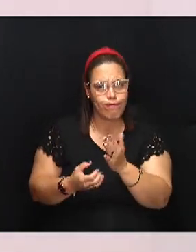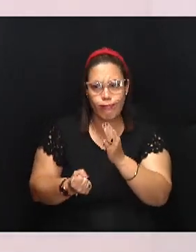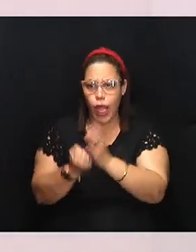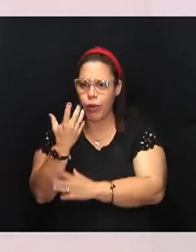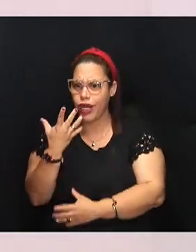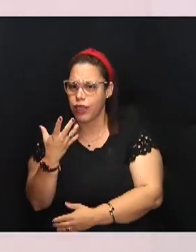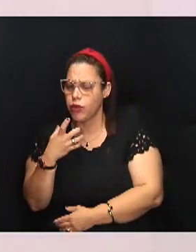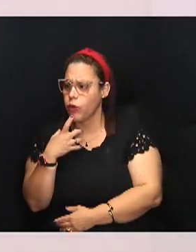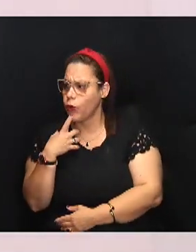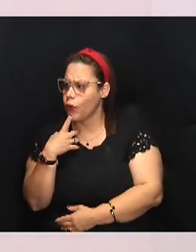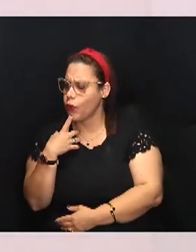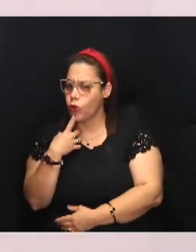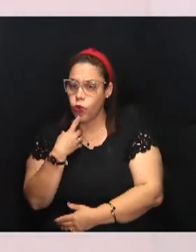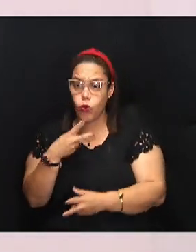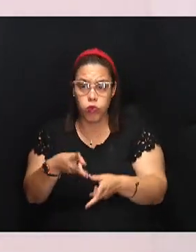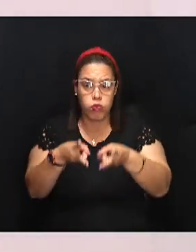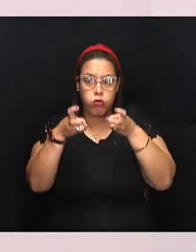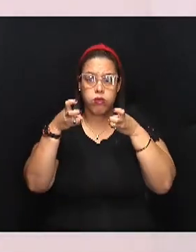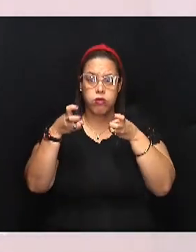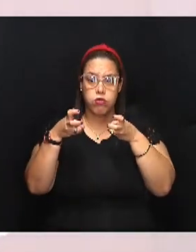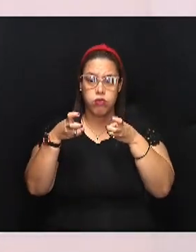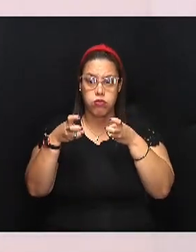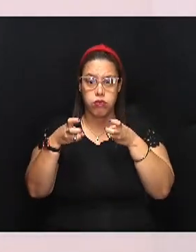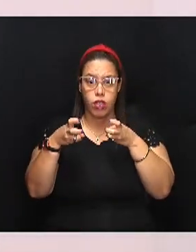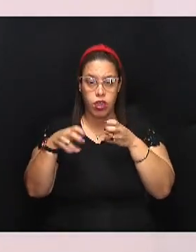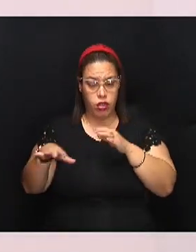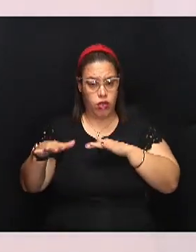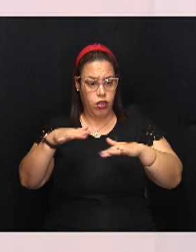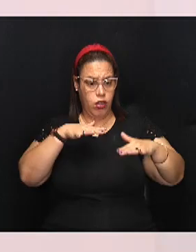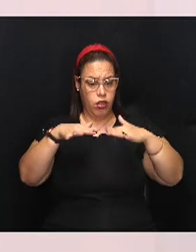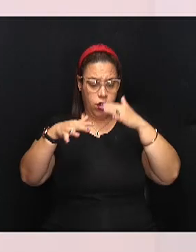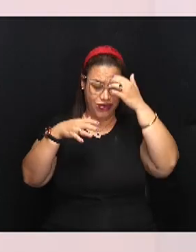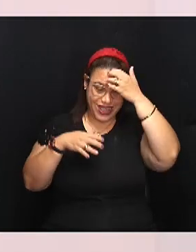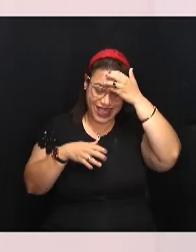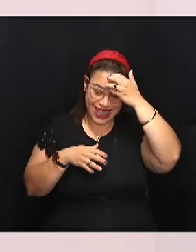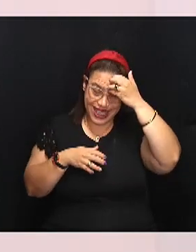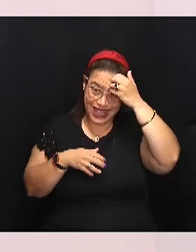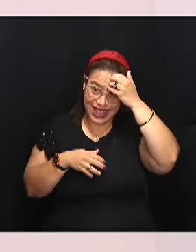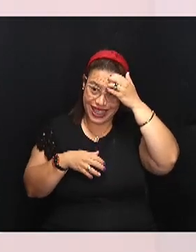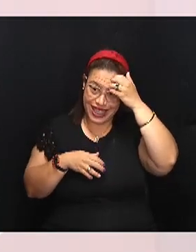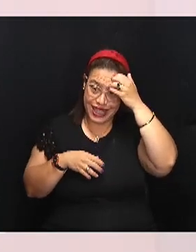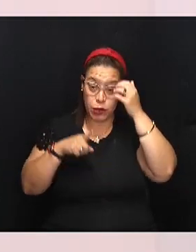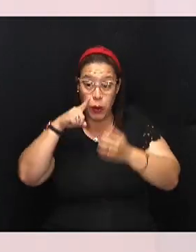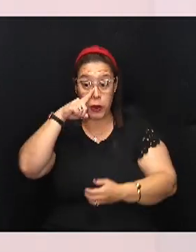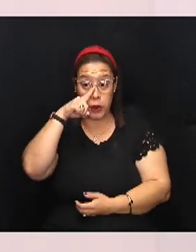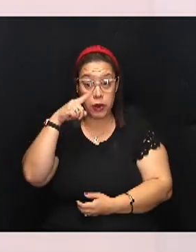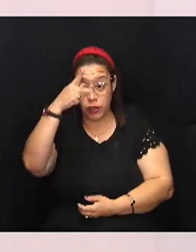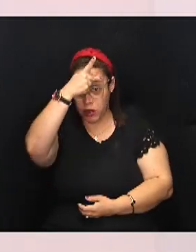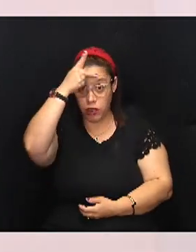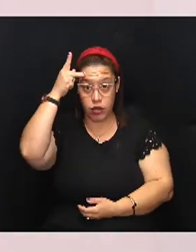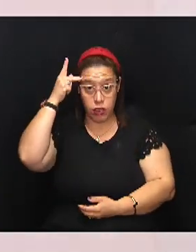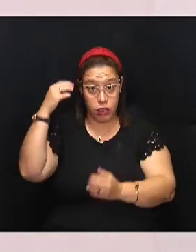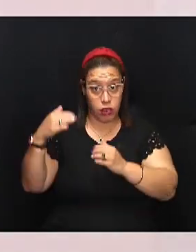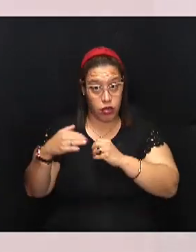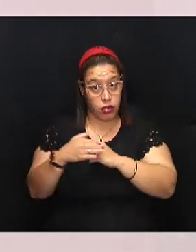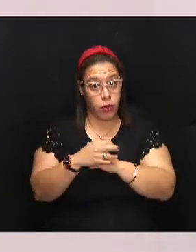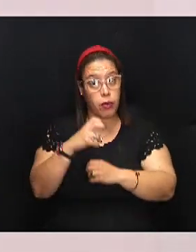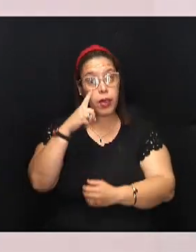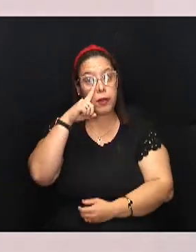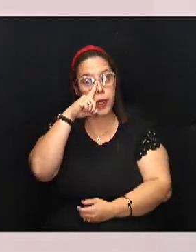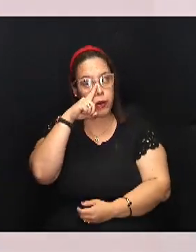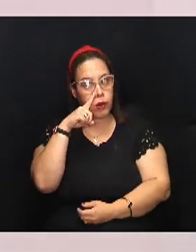por acaso e quando percebeu, ela se viu encurralada, né? E essa é uma situação que pode gerar risco a uma pessoa, porque ela encurralada fica mais